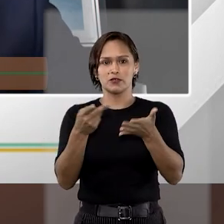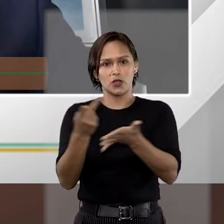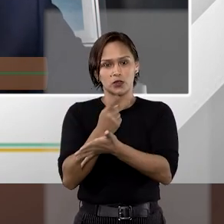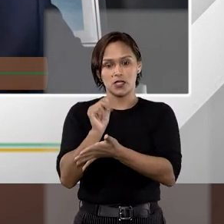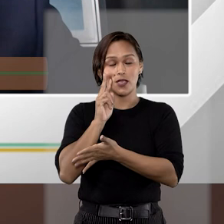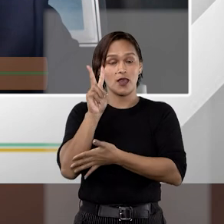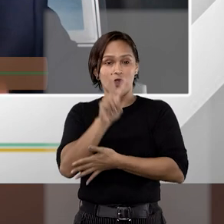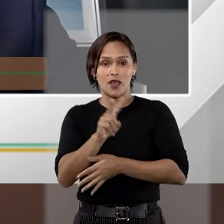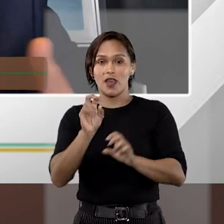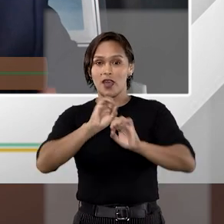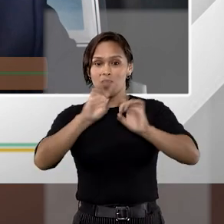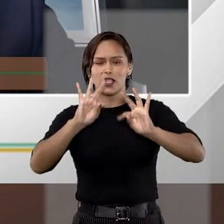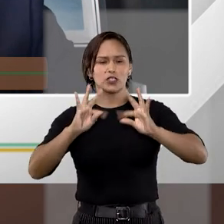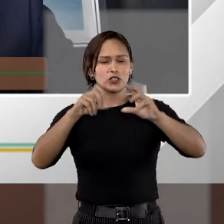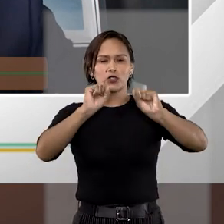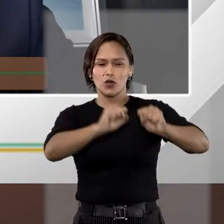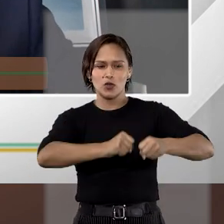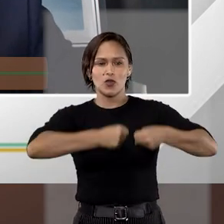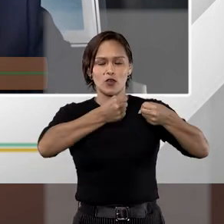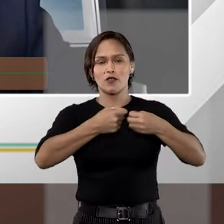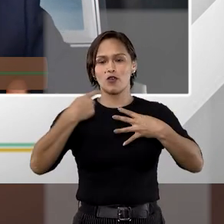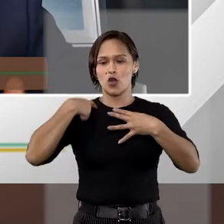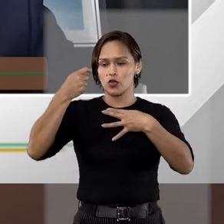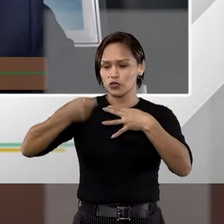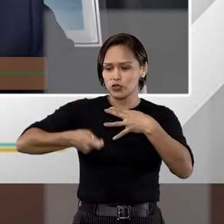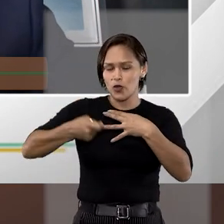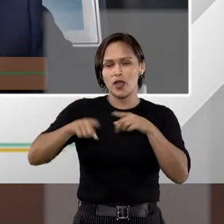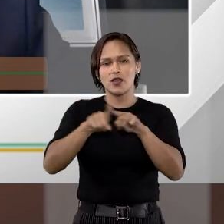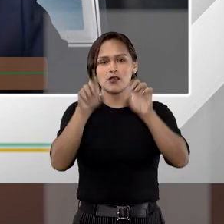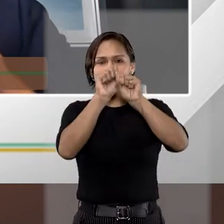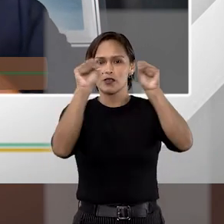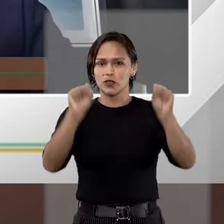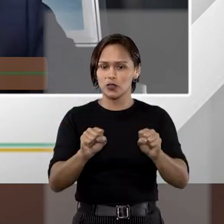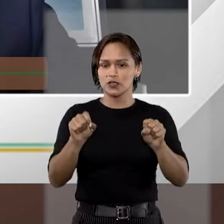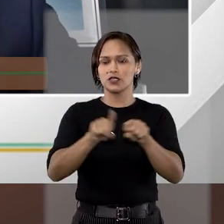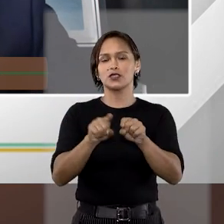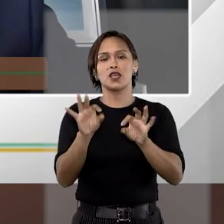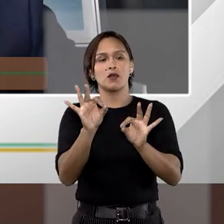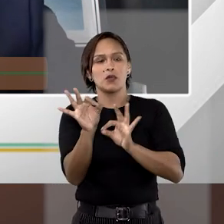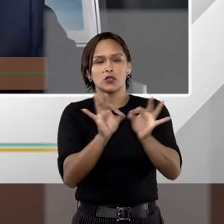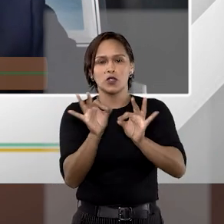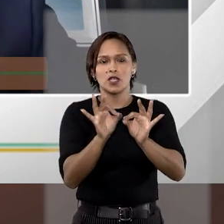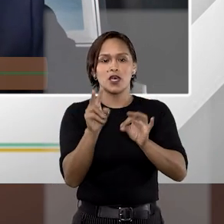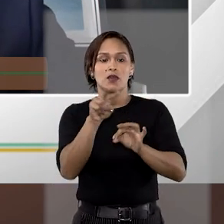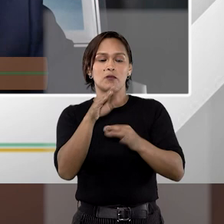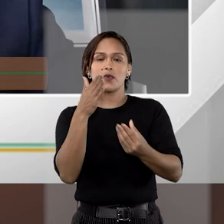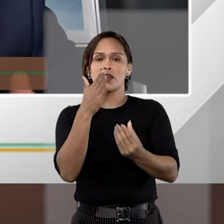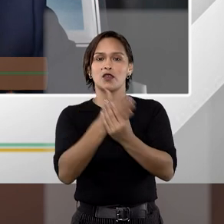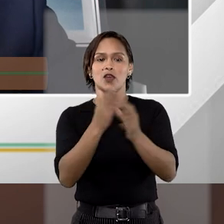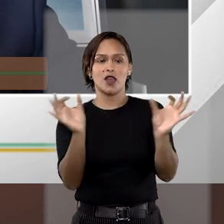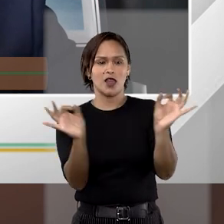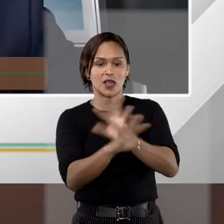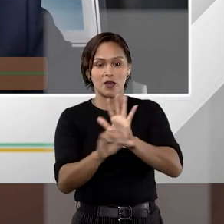é evidente todo esforço dos juizados do sistema dos operadores é para que o processo a cabe na